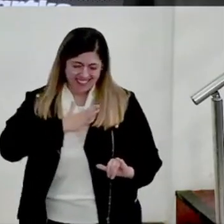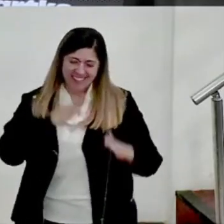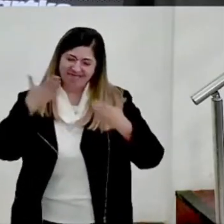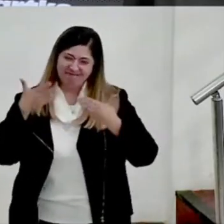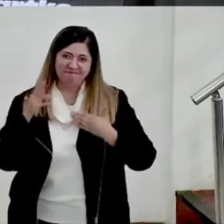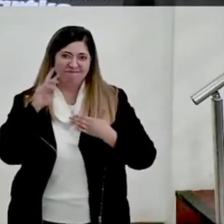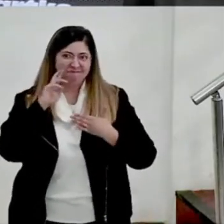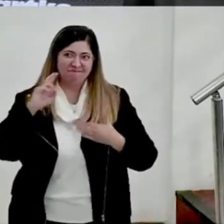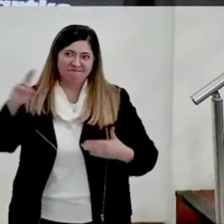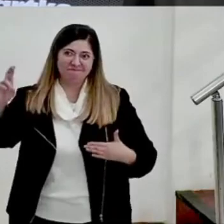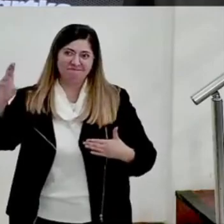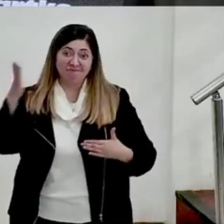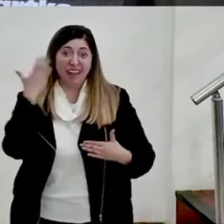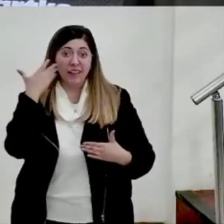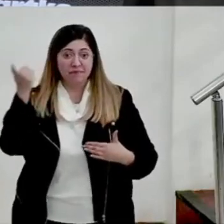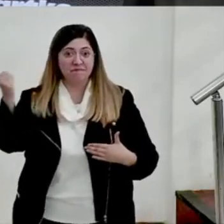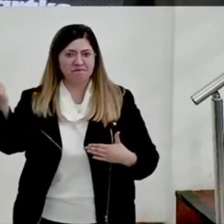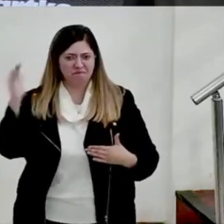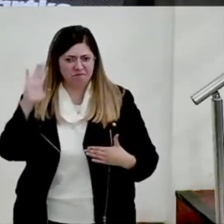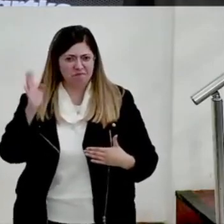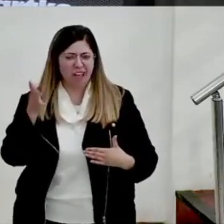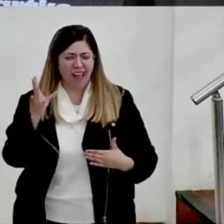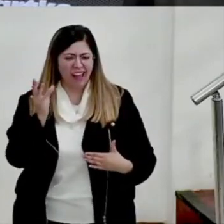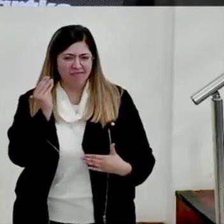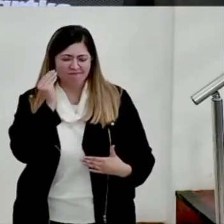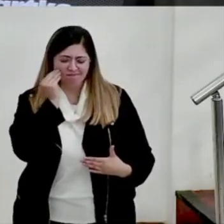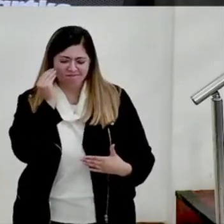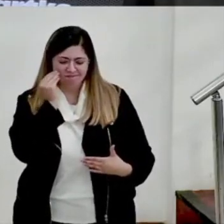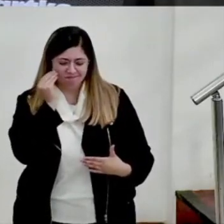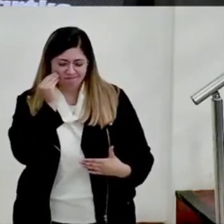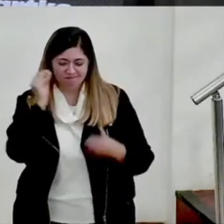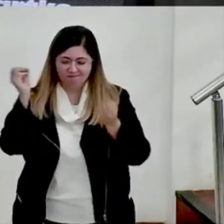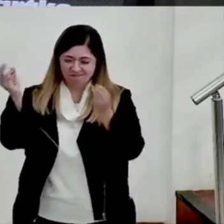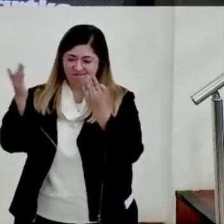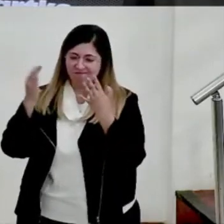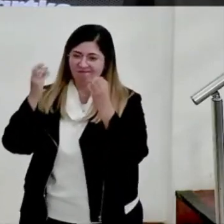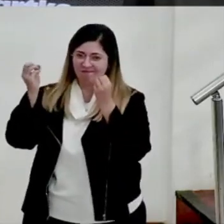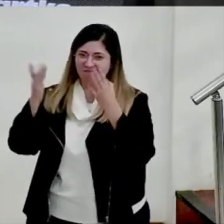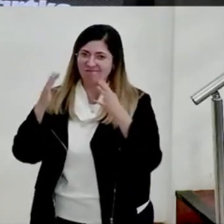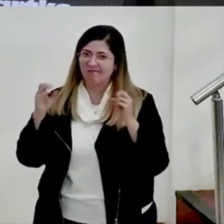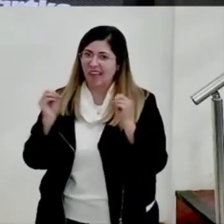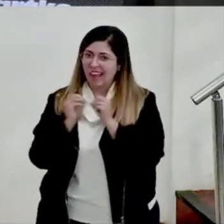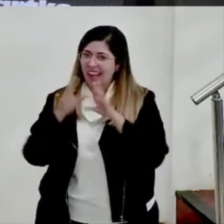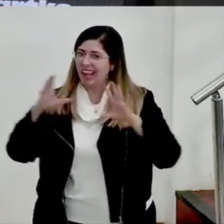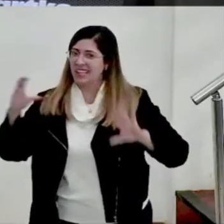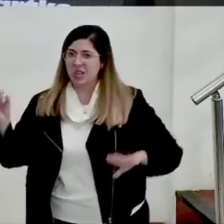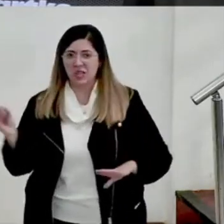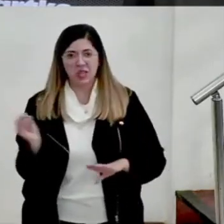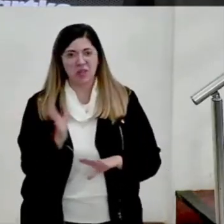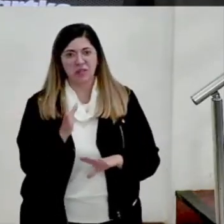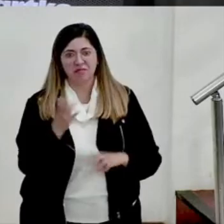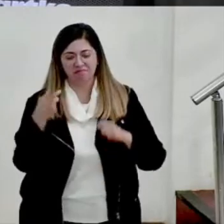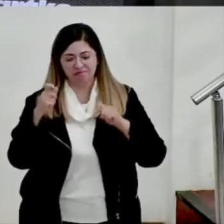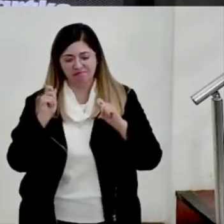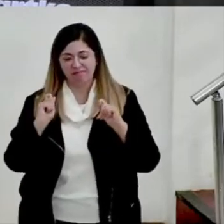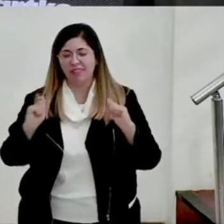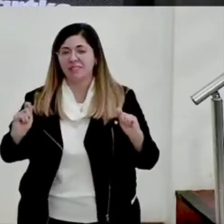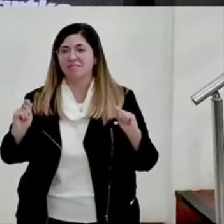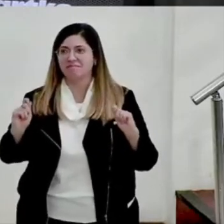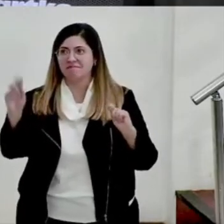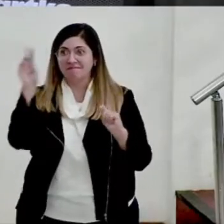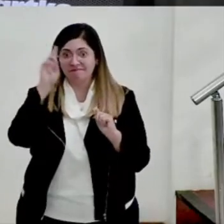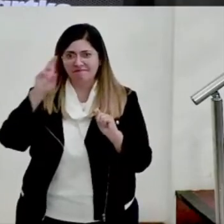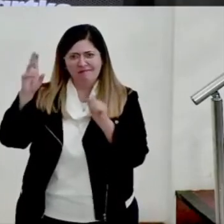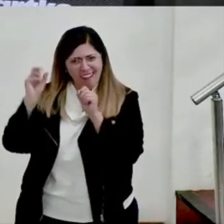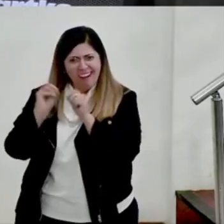Deus, é saber que nós já desfrutamos das bênçãos desta criação renovada. Foi Deus quem fez isso. E Ele